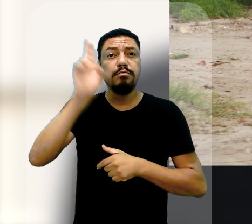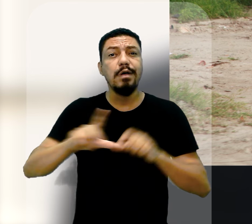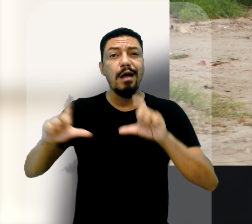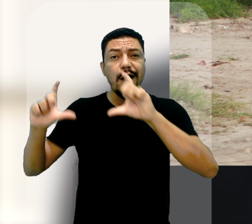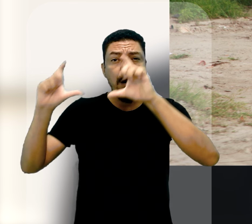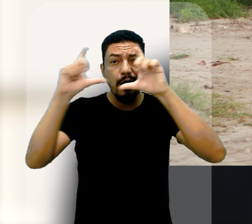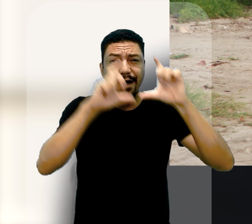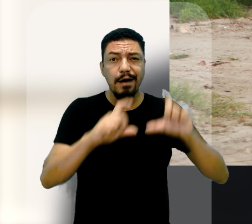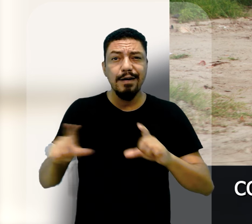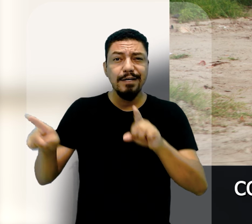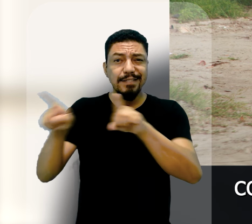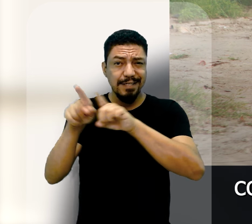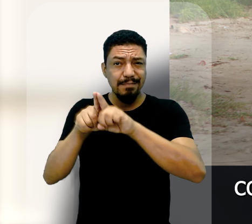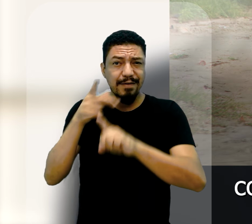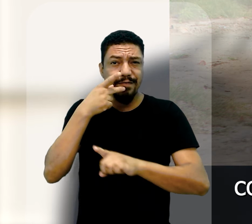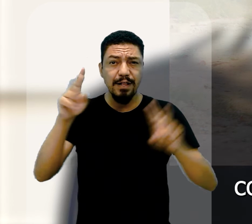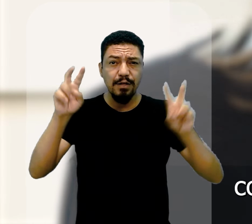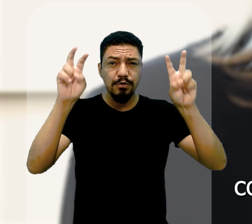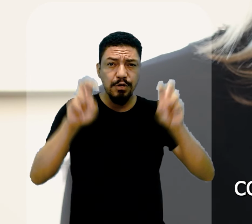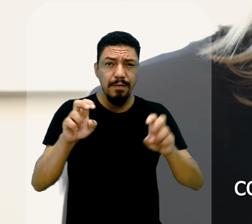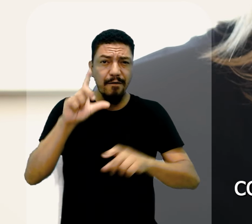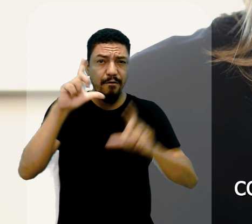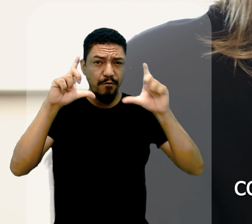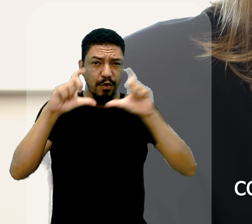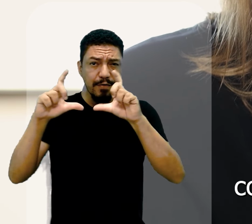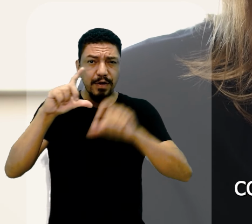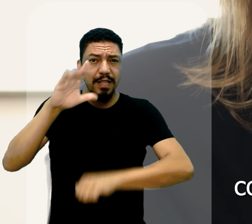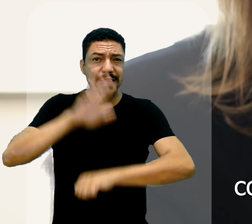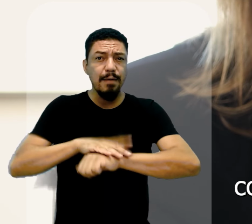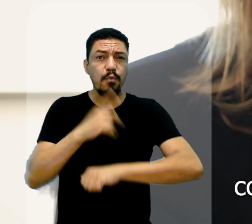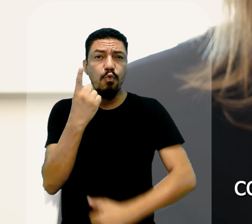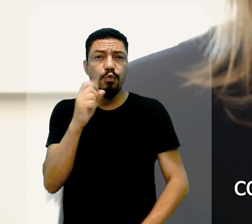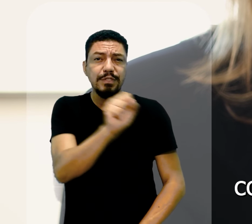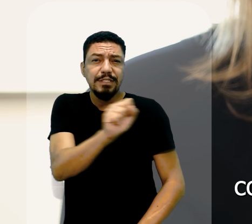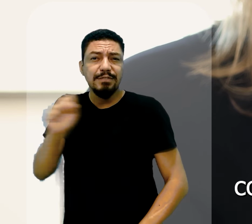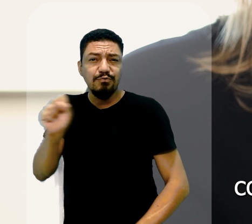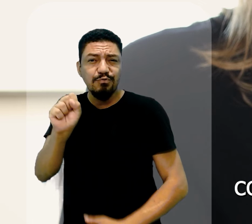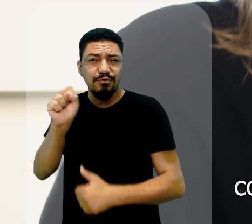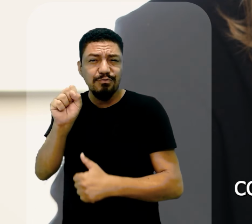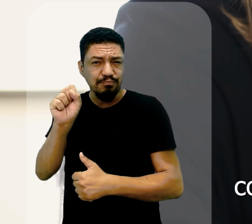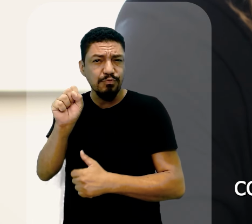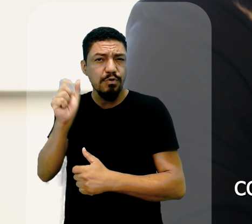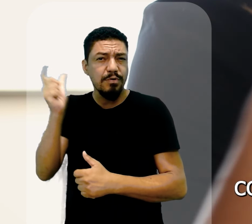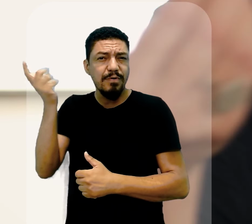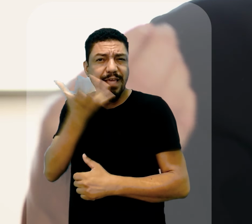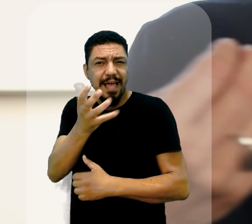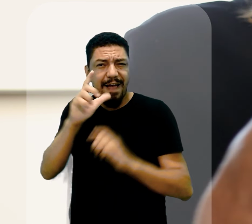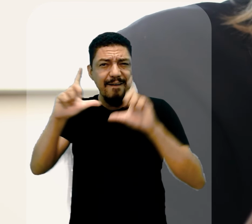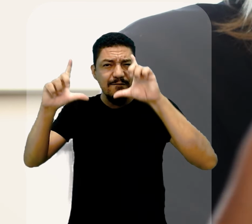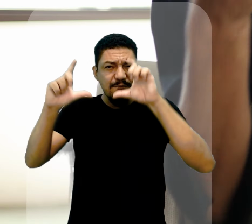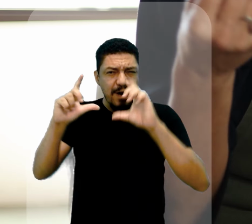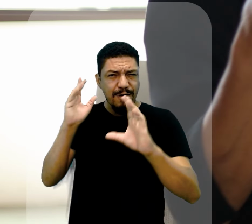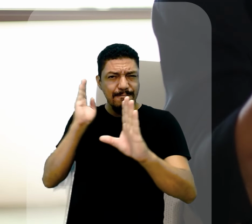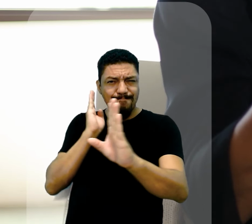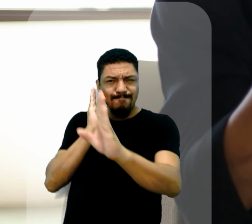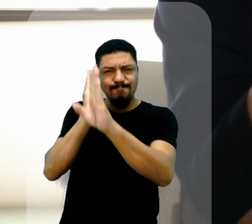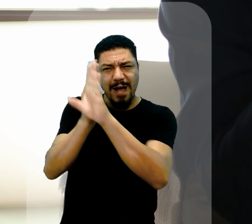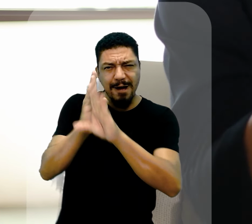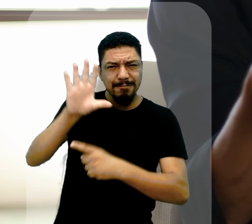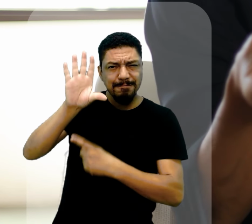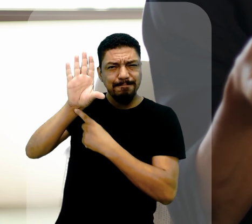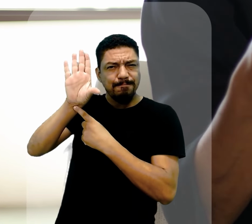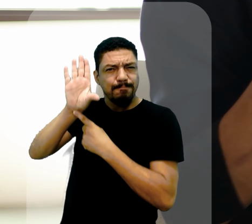fala da fotografia, né? Da fração de segundo, o que eu queria com a fotografia, o que eu quero congelar do que eu estou vendo